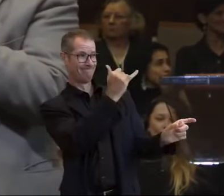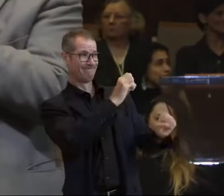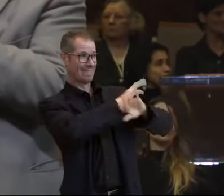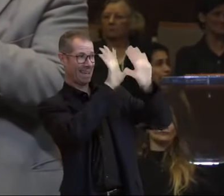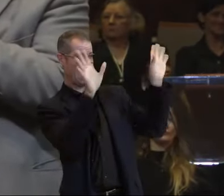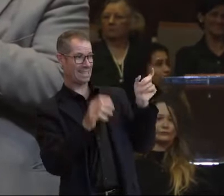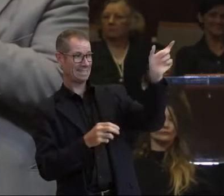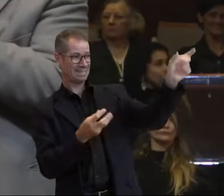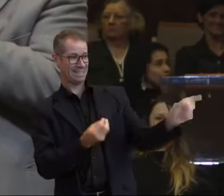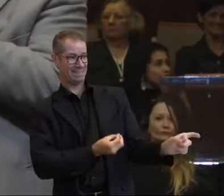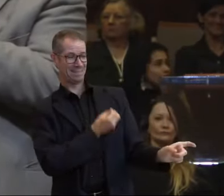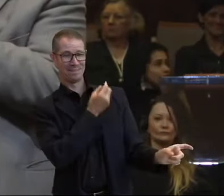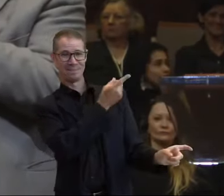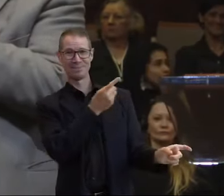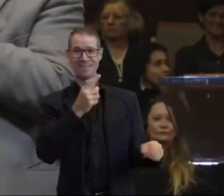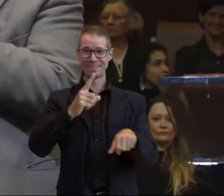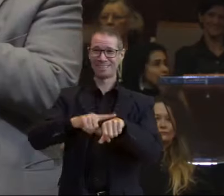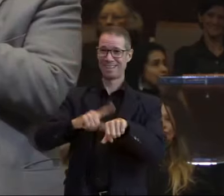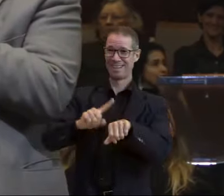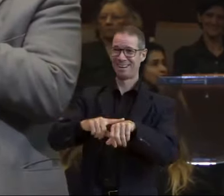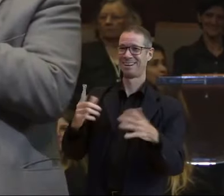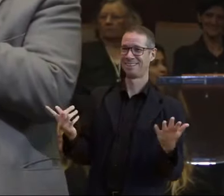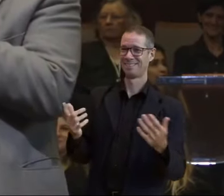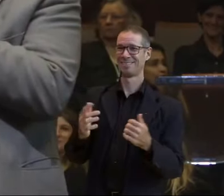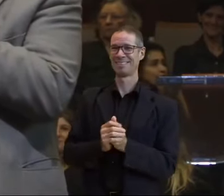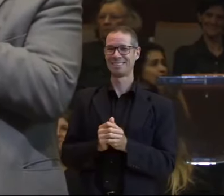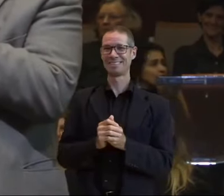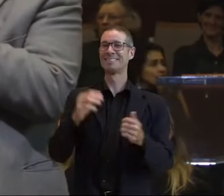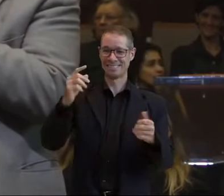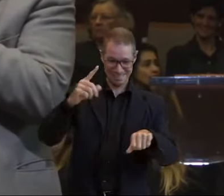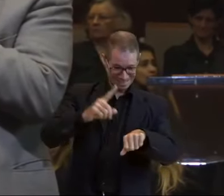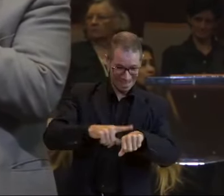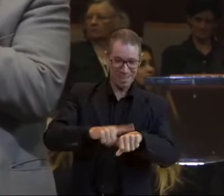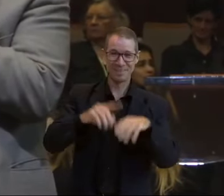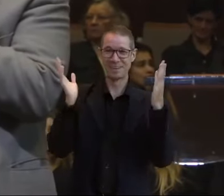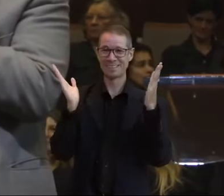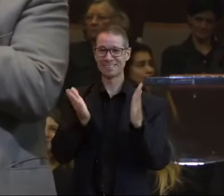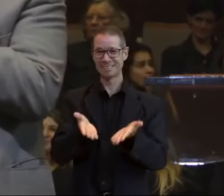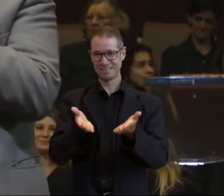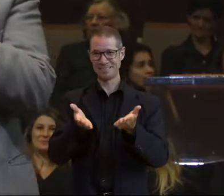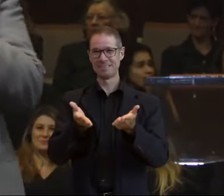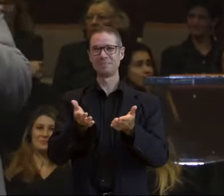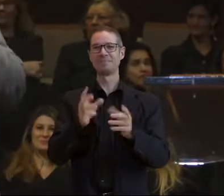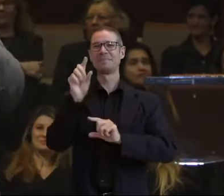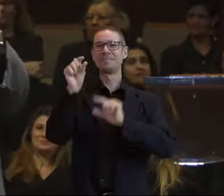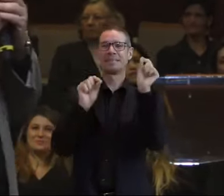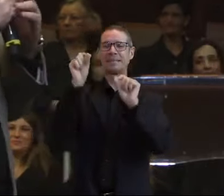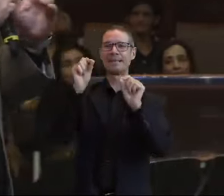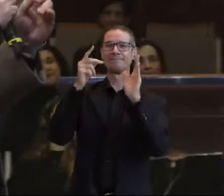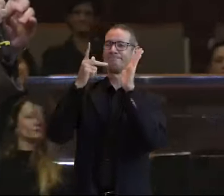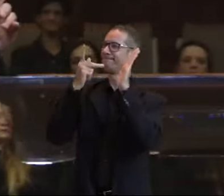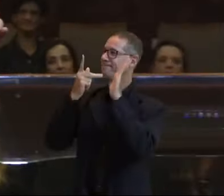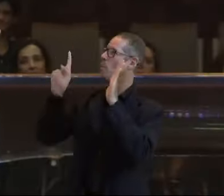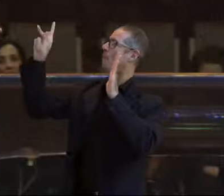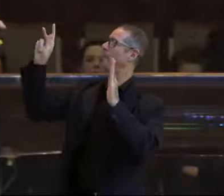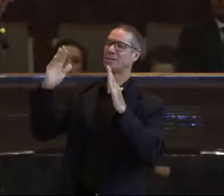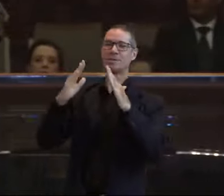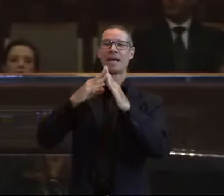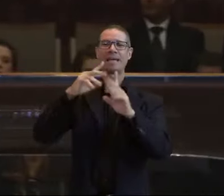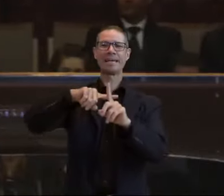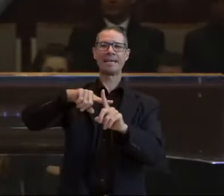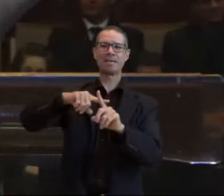é? Está na hora. Está na hora. Quem se compromete com a igreja que